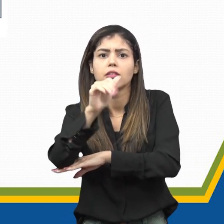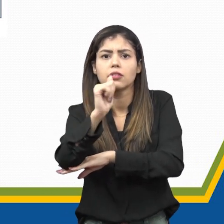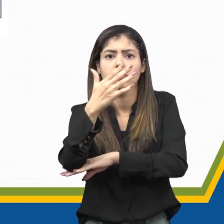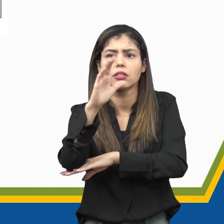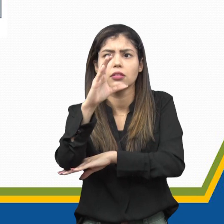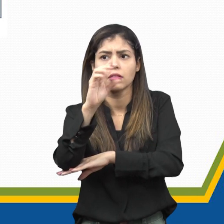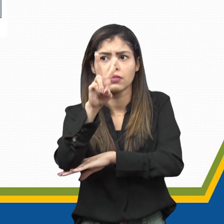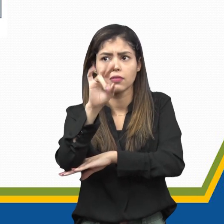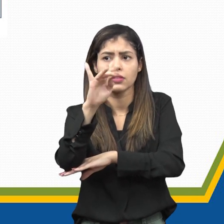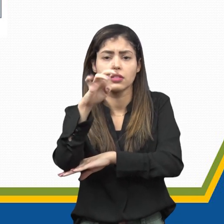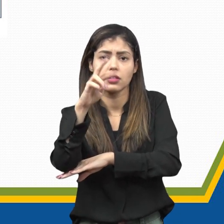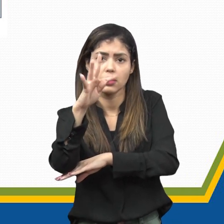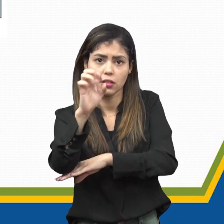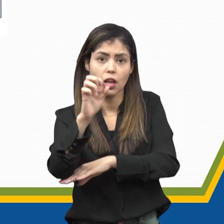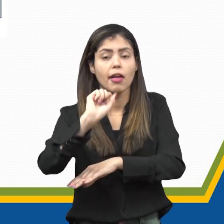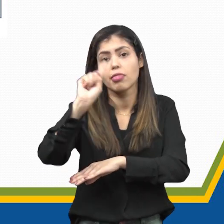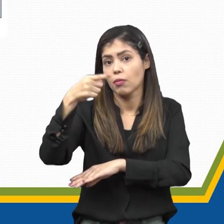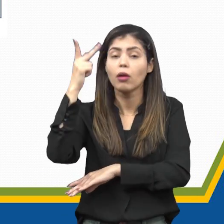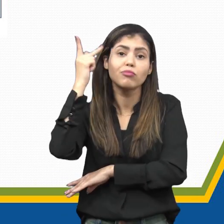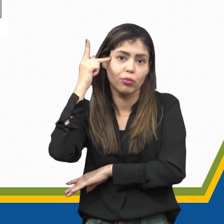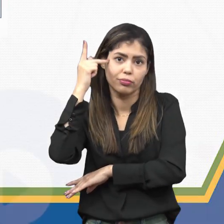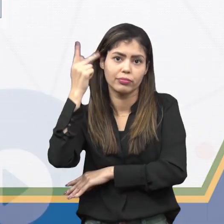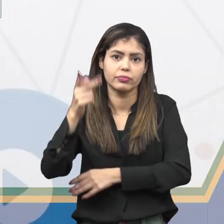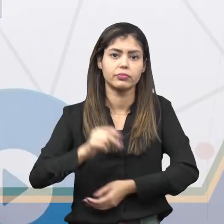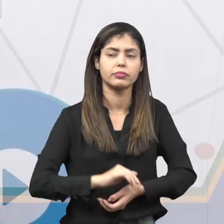depois teremos a cidade de São Paulo.